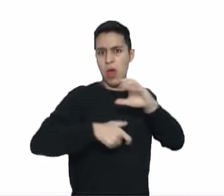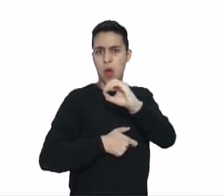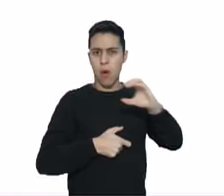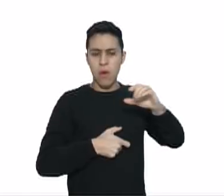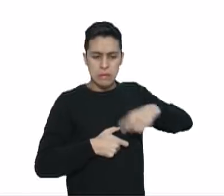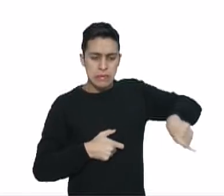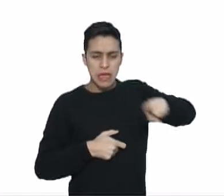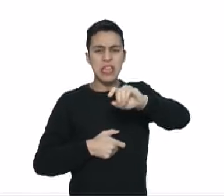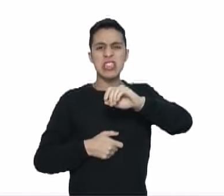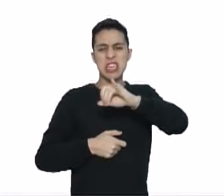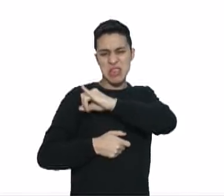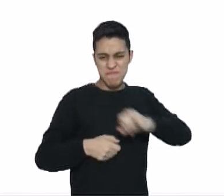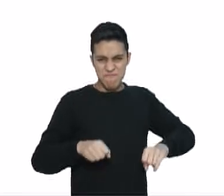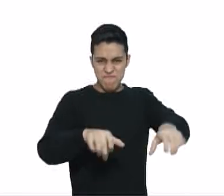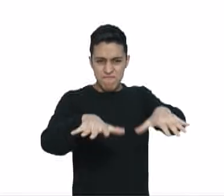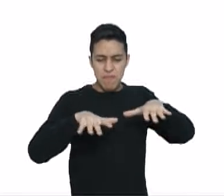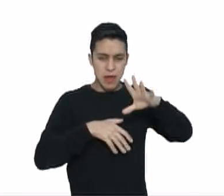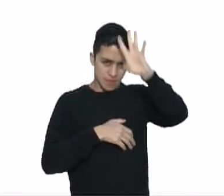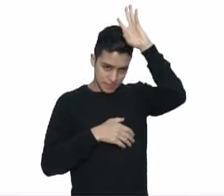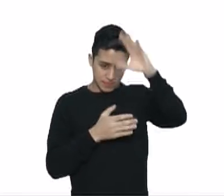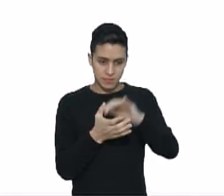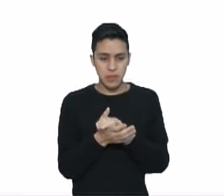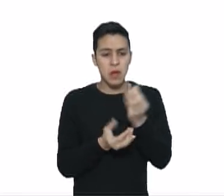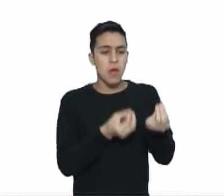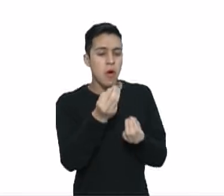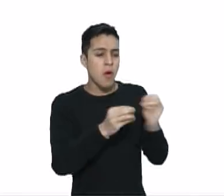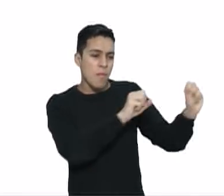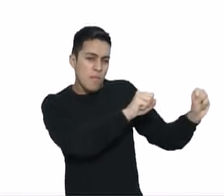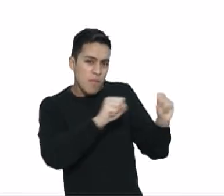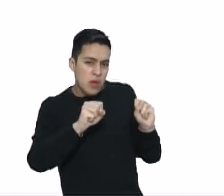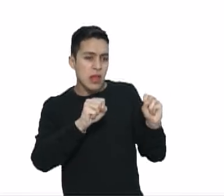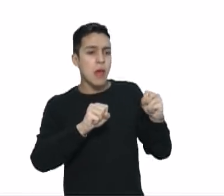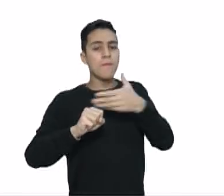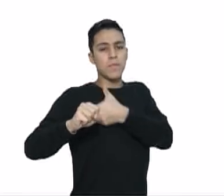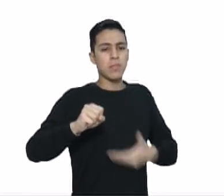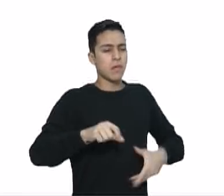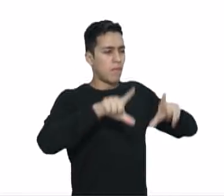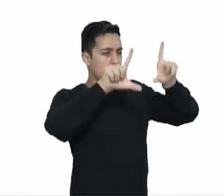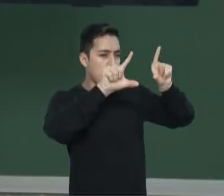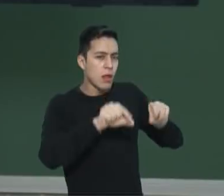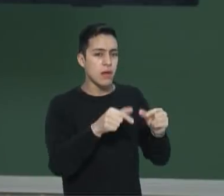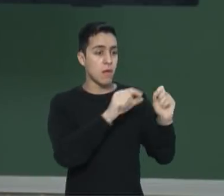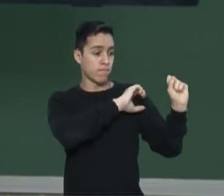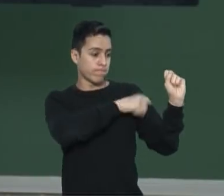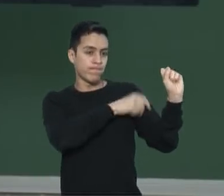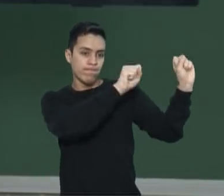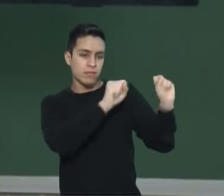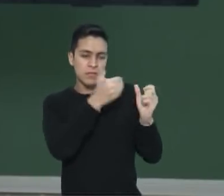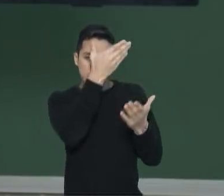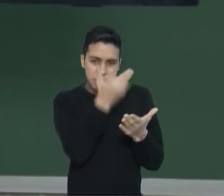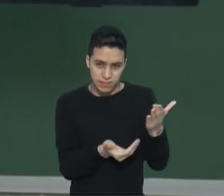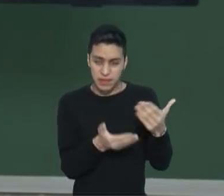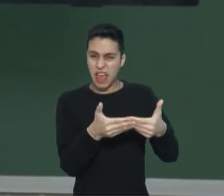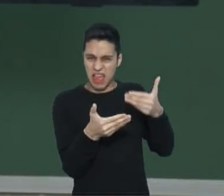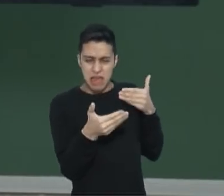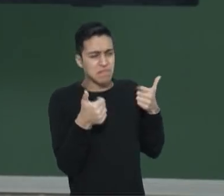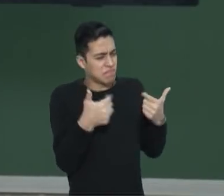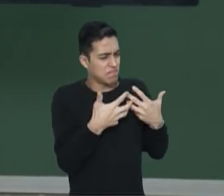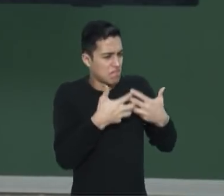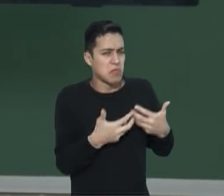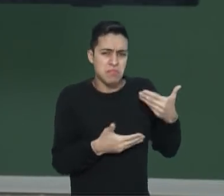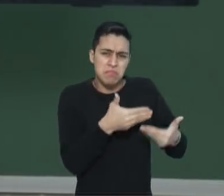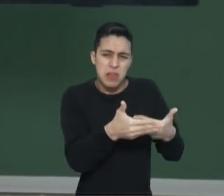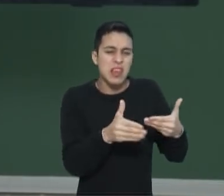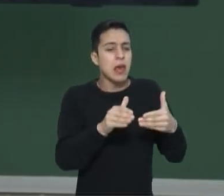a retração do poder público em favor dos poderes privados. Então, se antes o sistema público romano funcionava muito